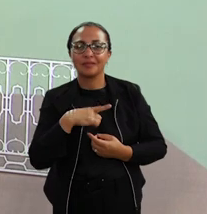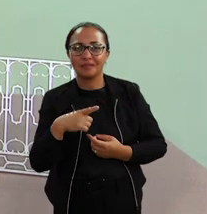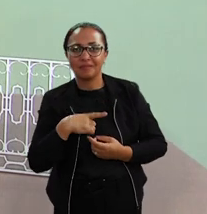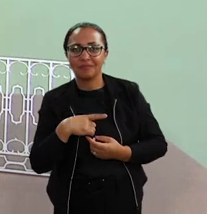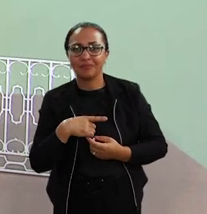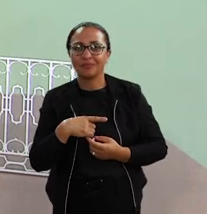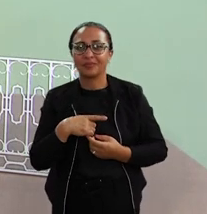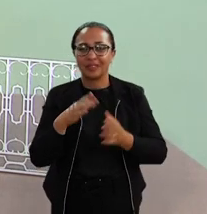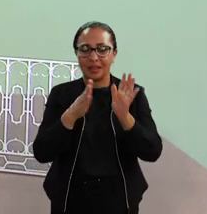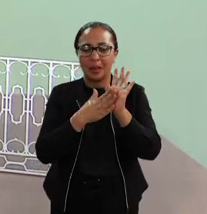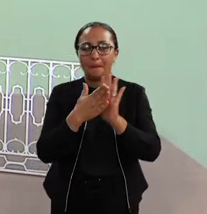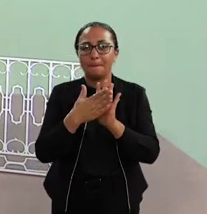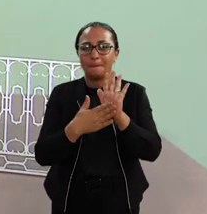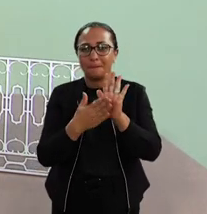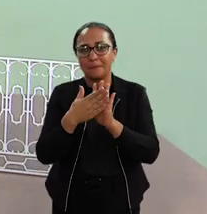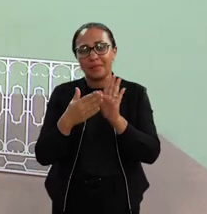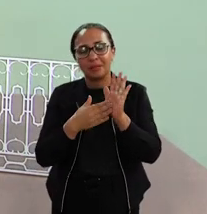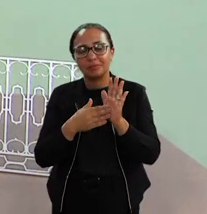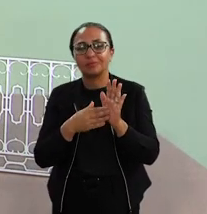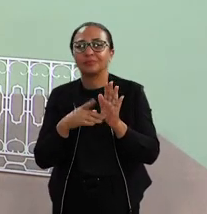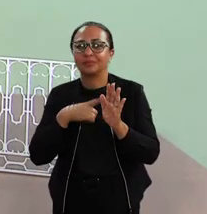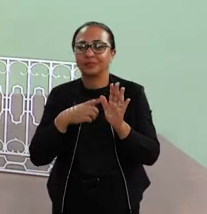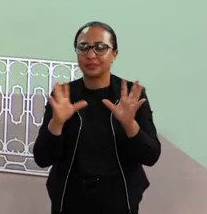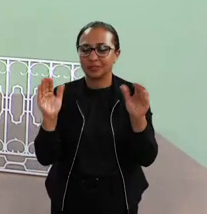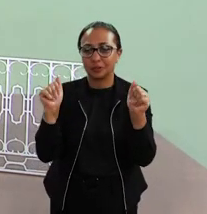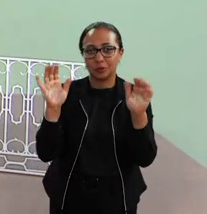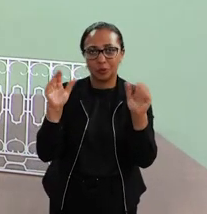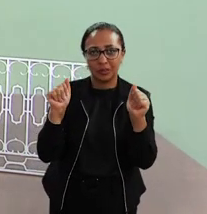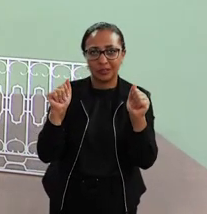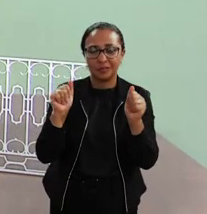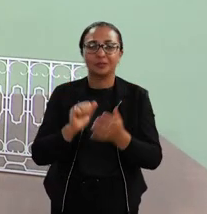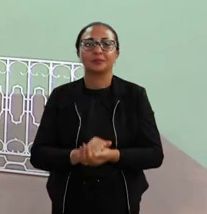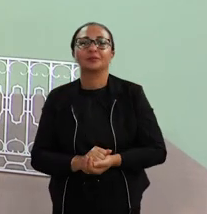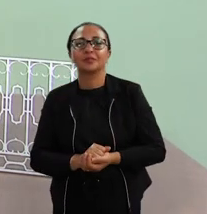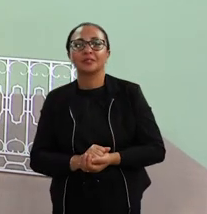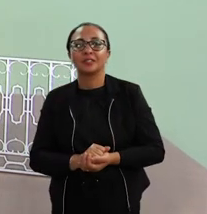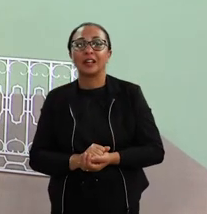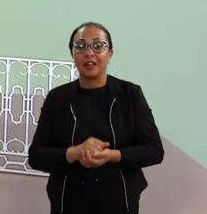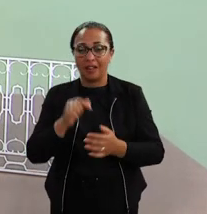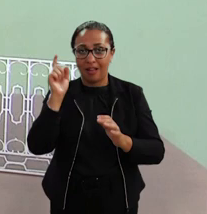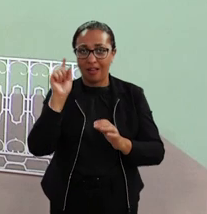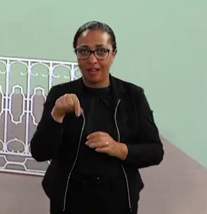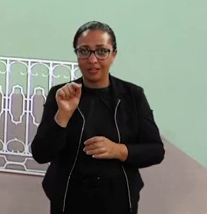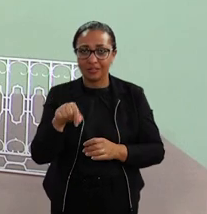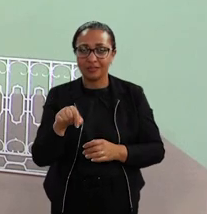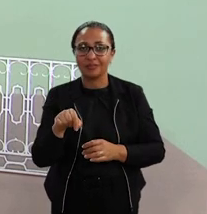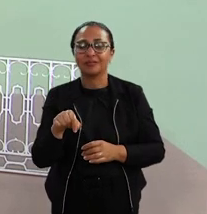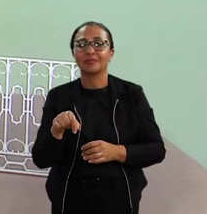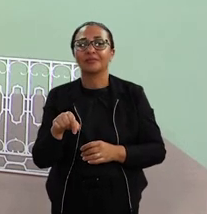que tem nas mãos, né, que tem no tato, né,